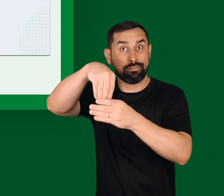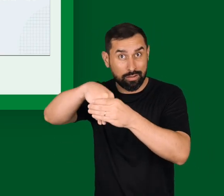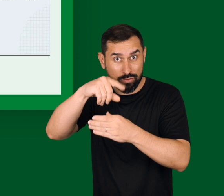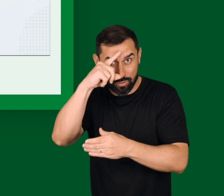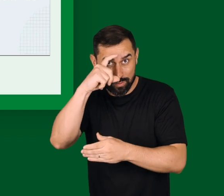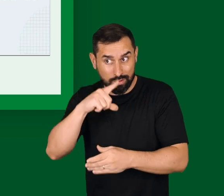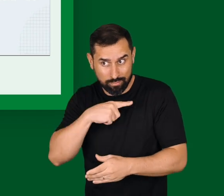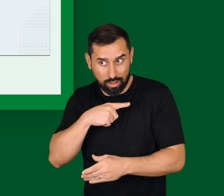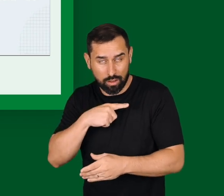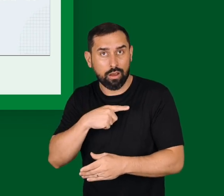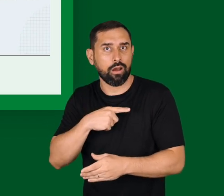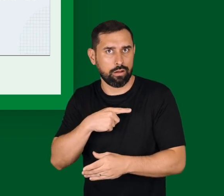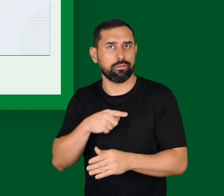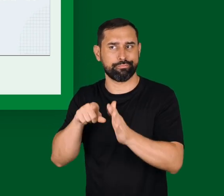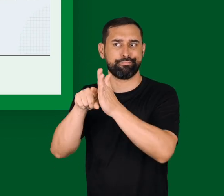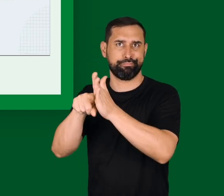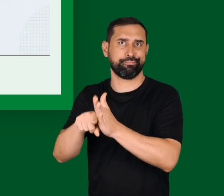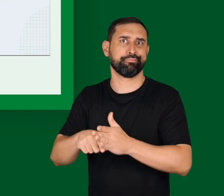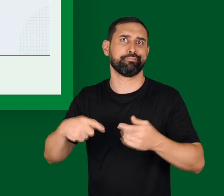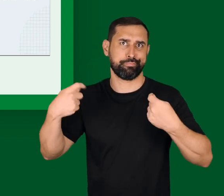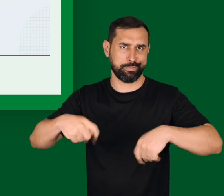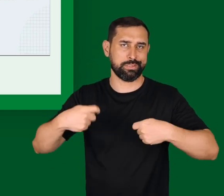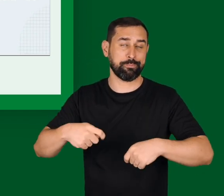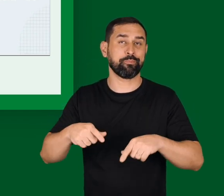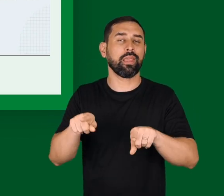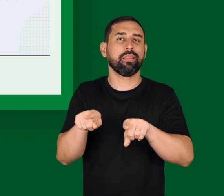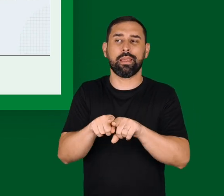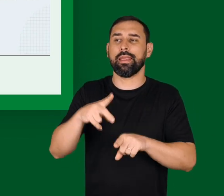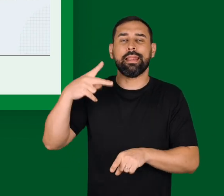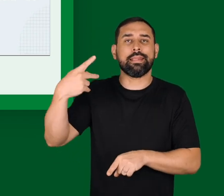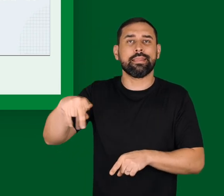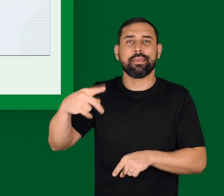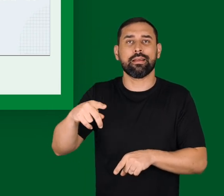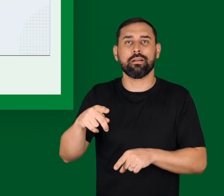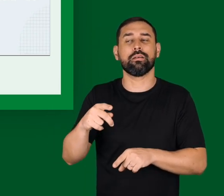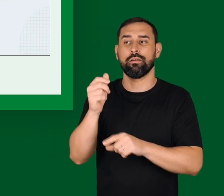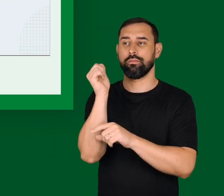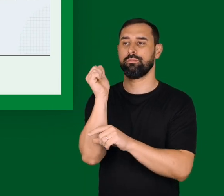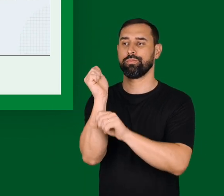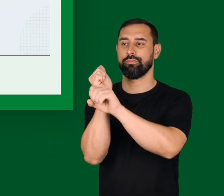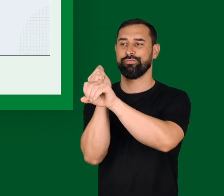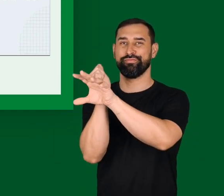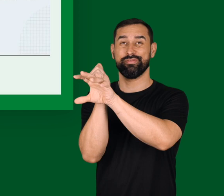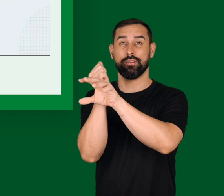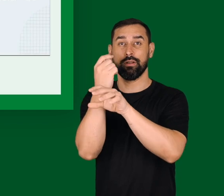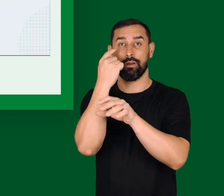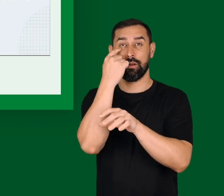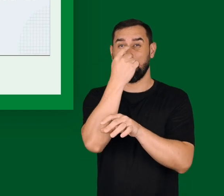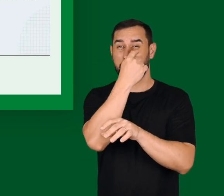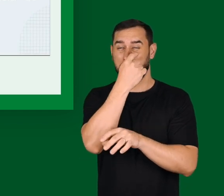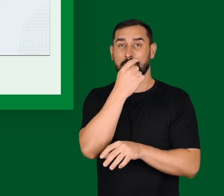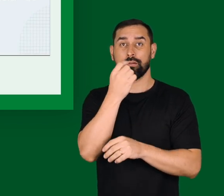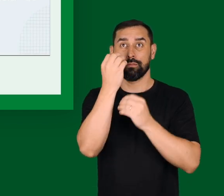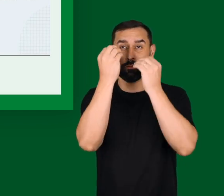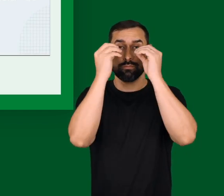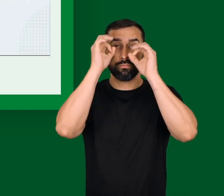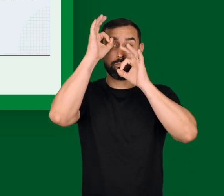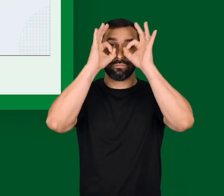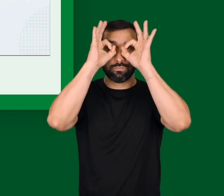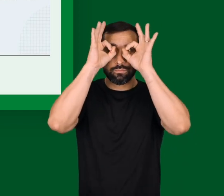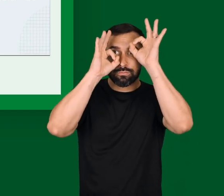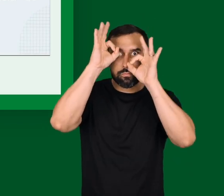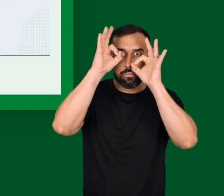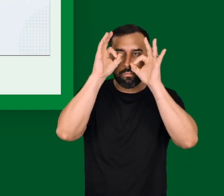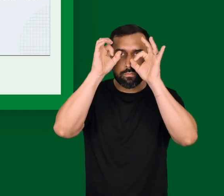está dentro da unidade, né, de assistência. A escala de coma de Glasgow para aquelas crianças que